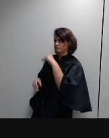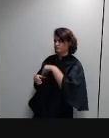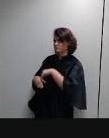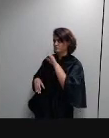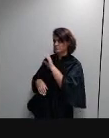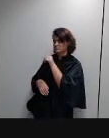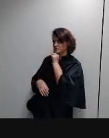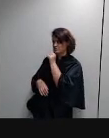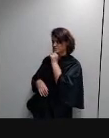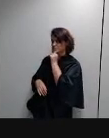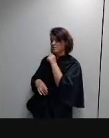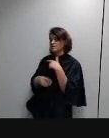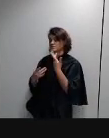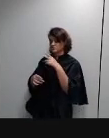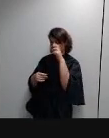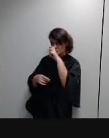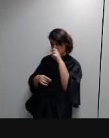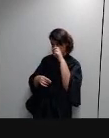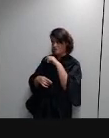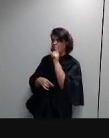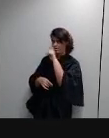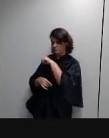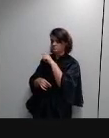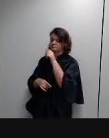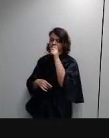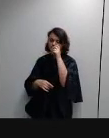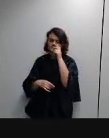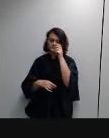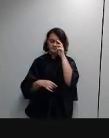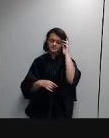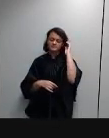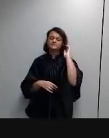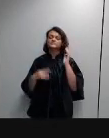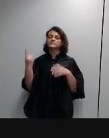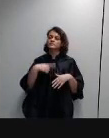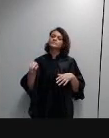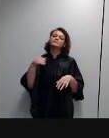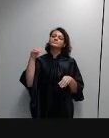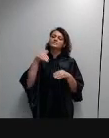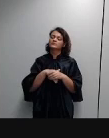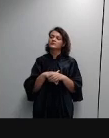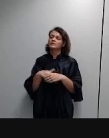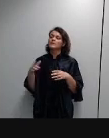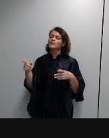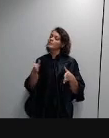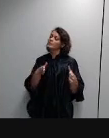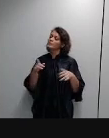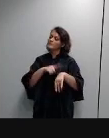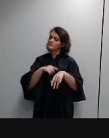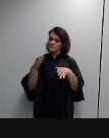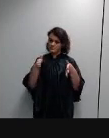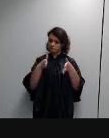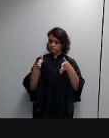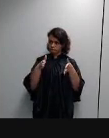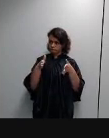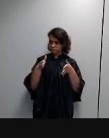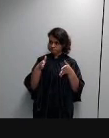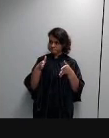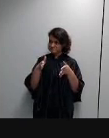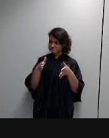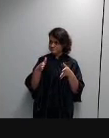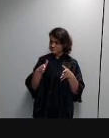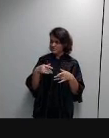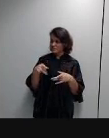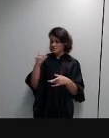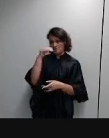seu desenho a missa é E aí então estamos voltando porque por Óbvio prefere aí a questão do conhecimento do